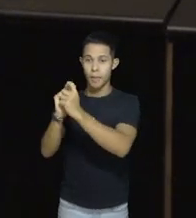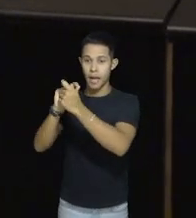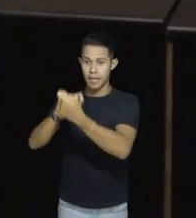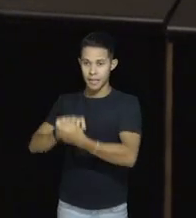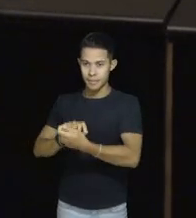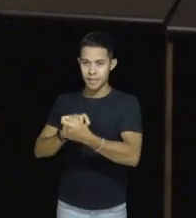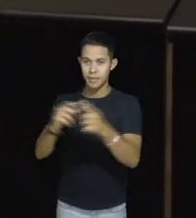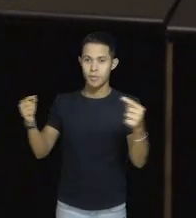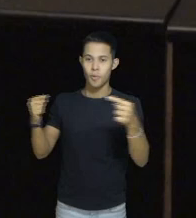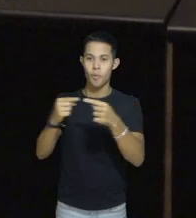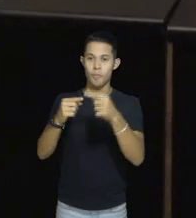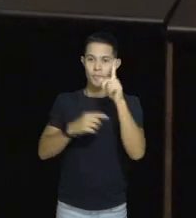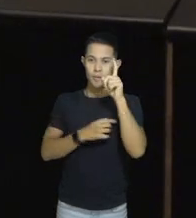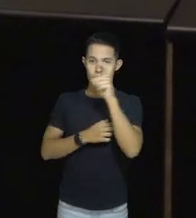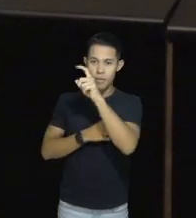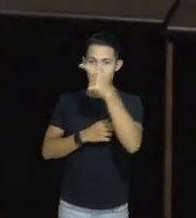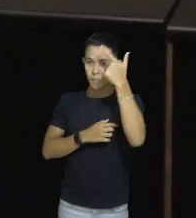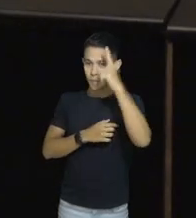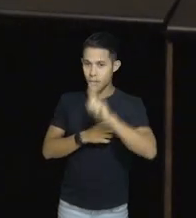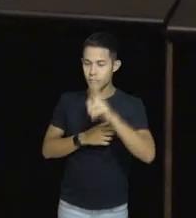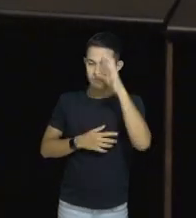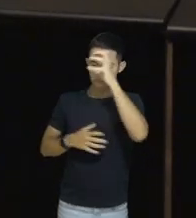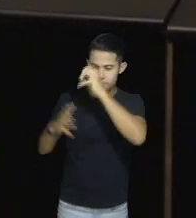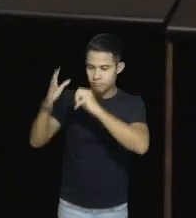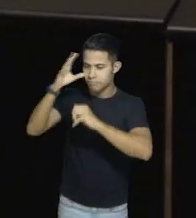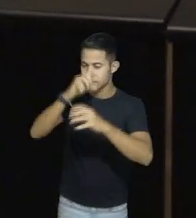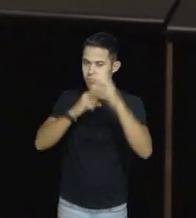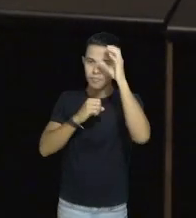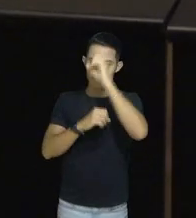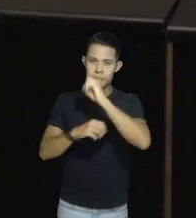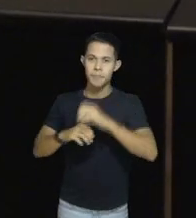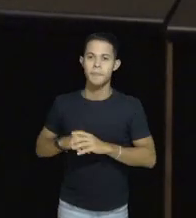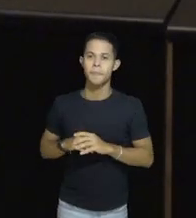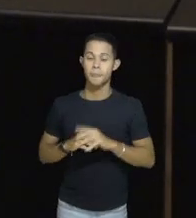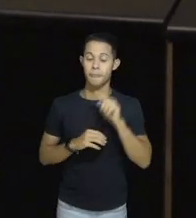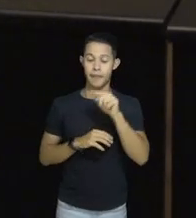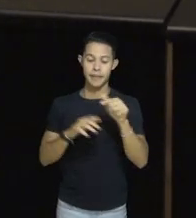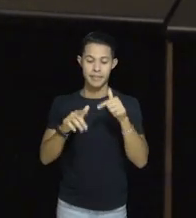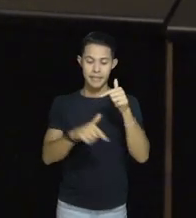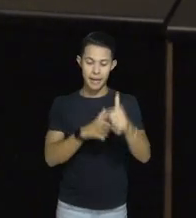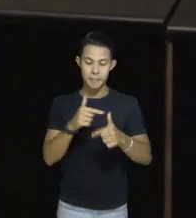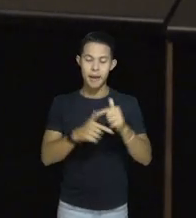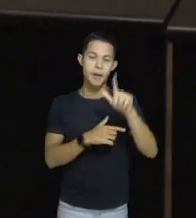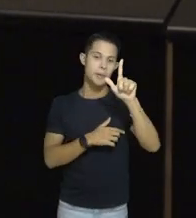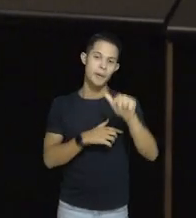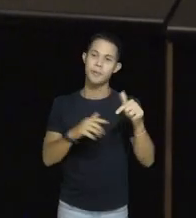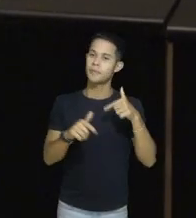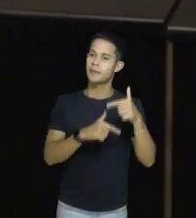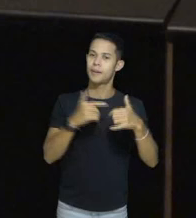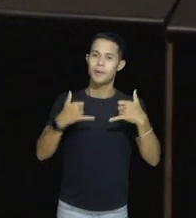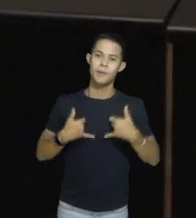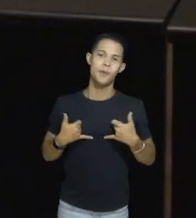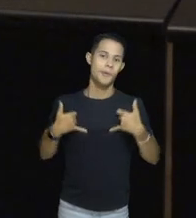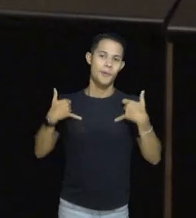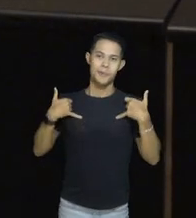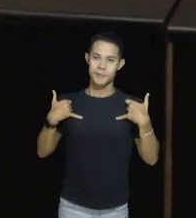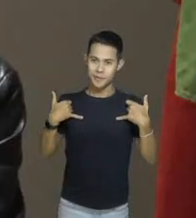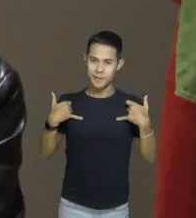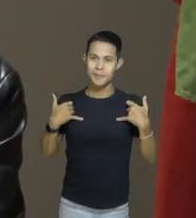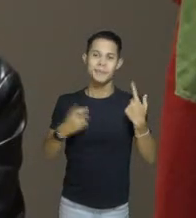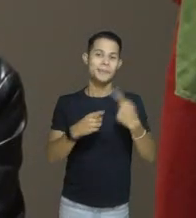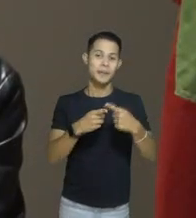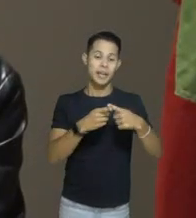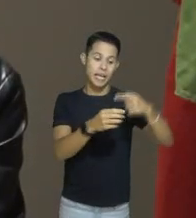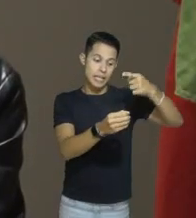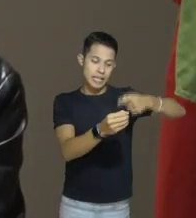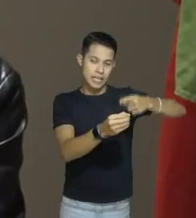trabalhar. Né? E esse trabalho é um trabalho que a gente tem bastante orgulho, porque a nossa cidade é uma